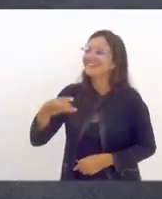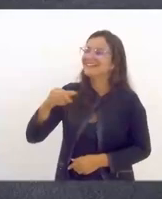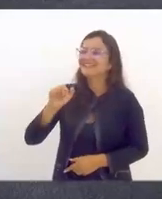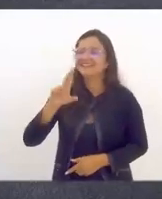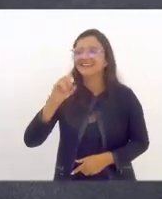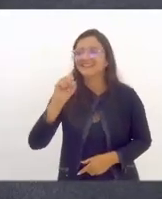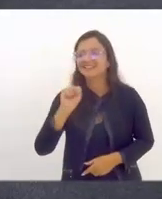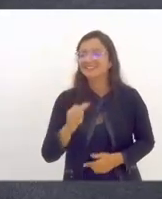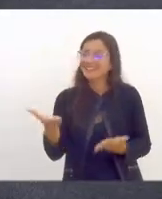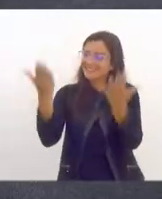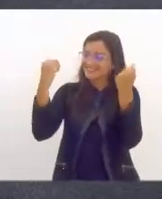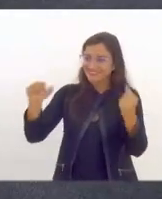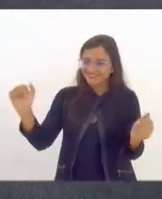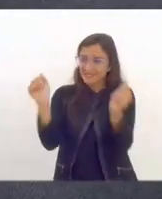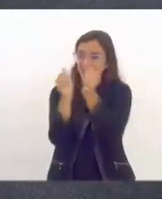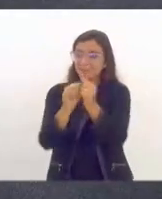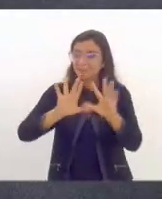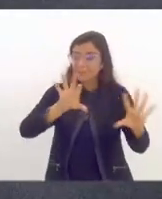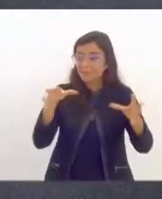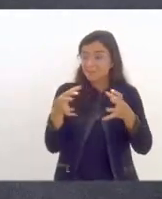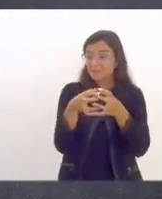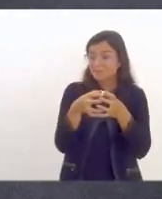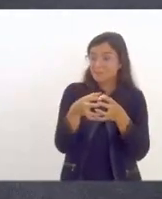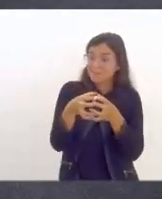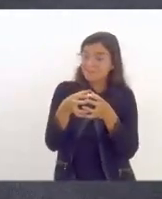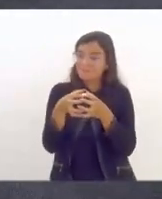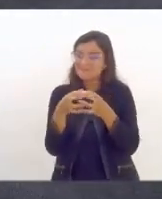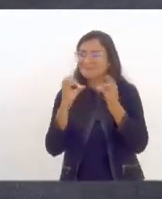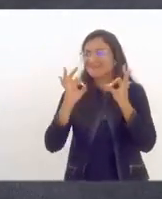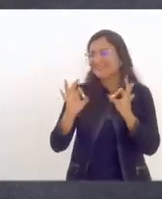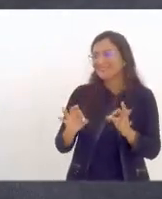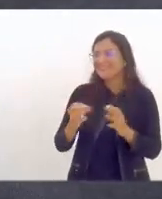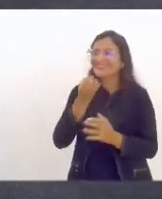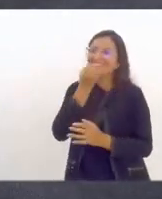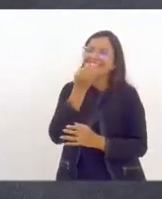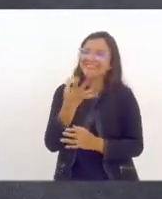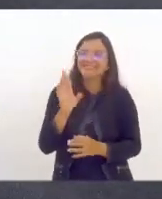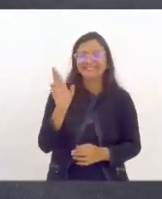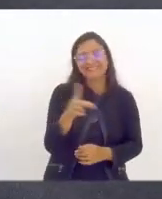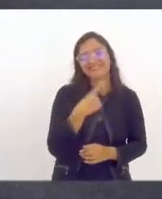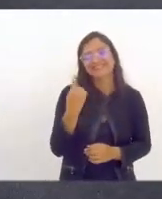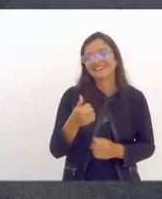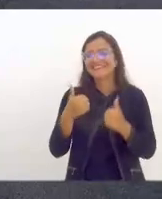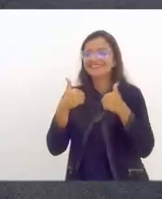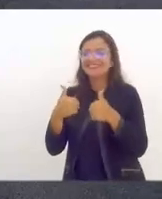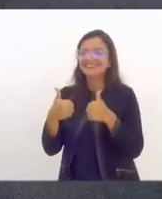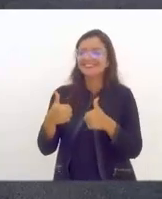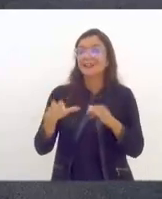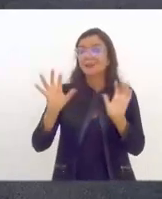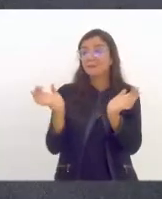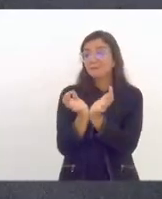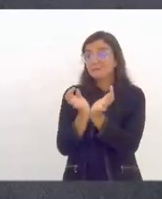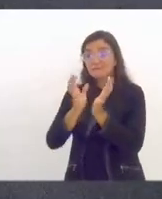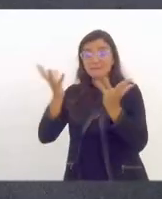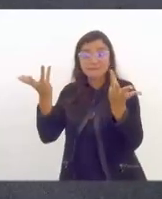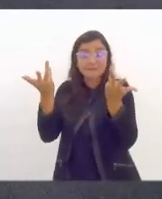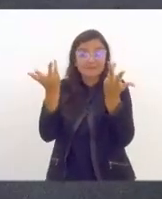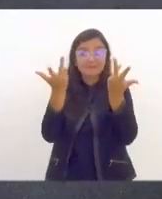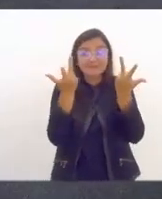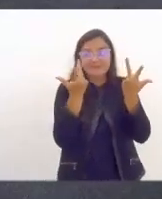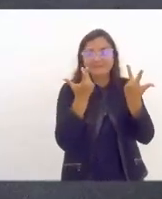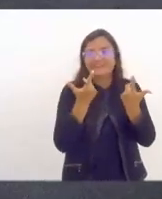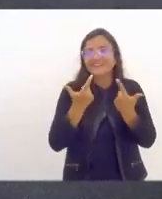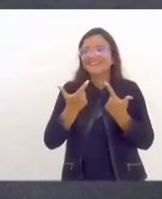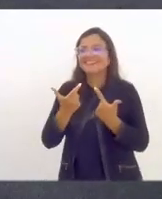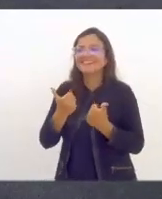vamos junto comunidade o que vai dar certo nós temos razão a equipe é maravilhosa